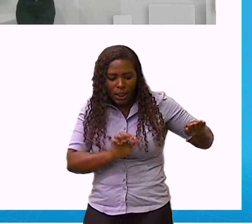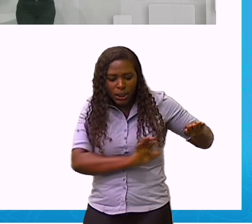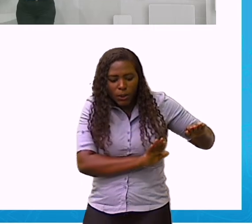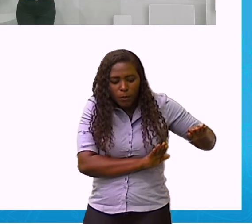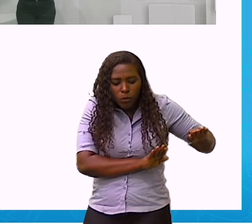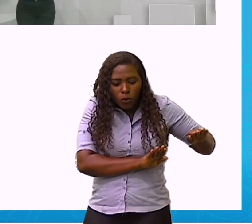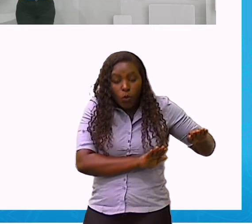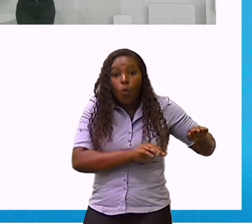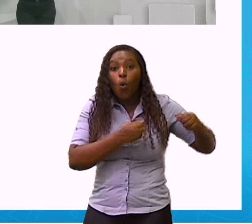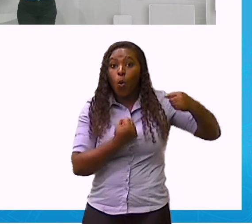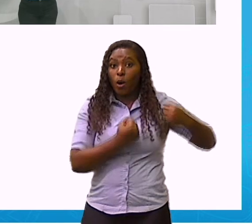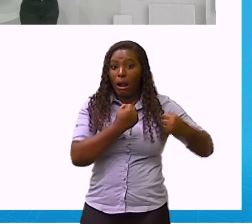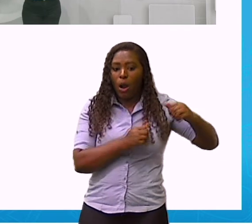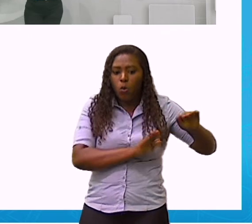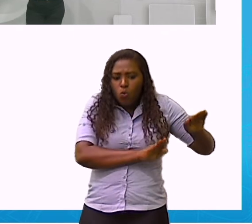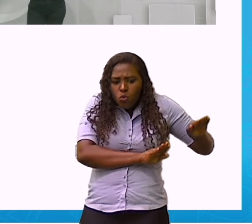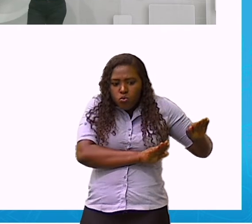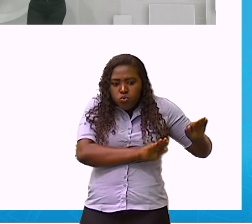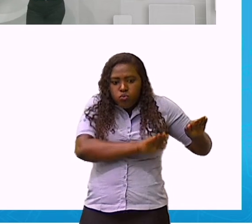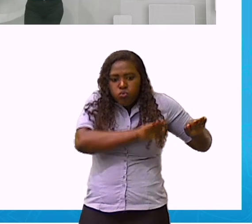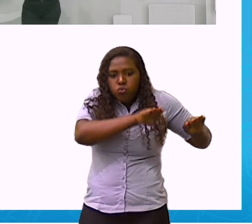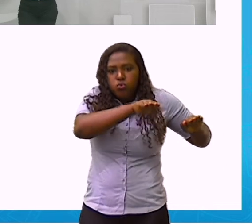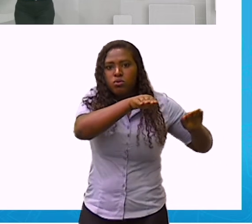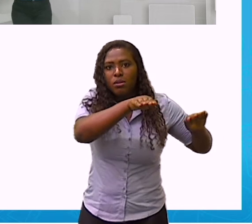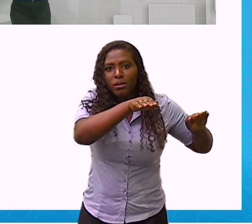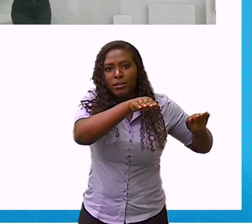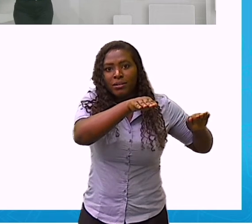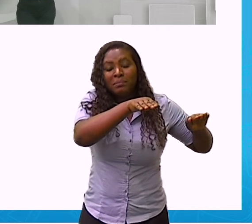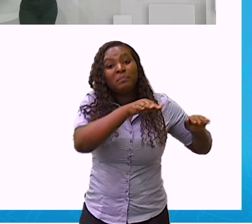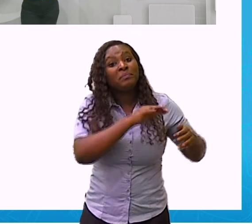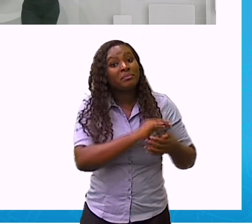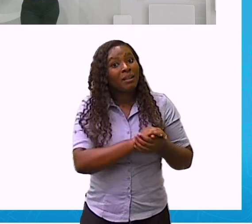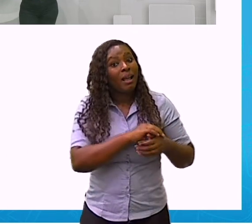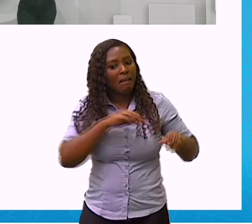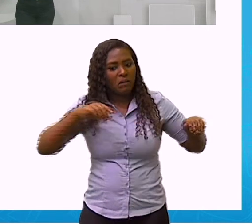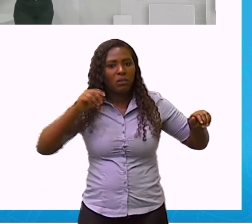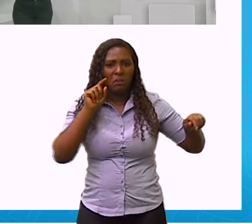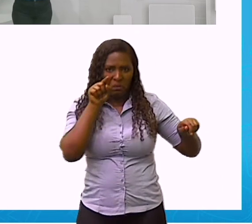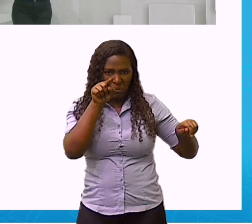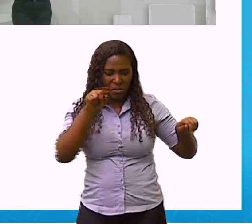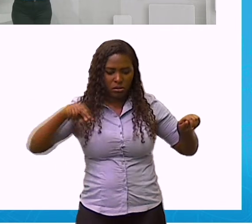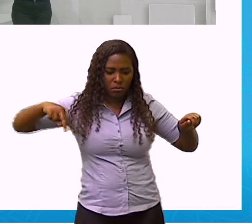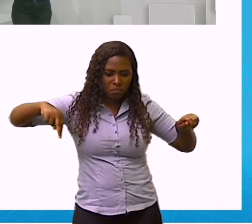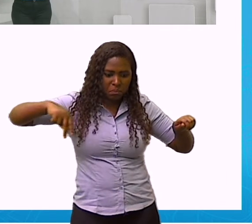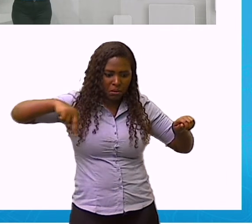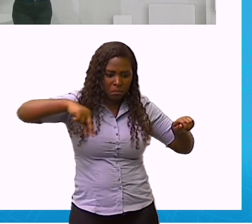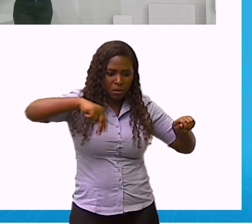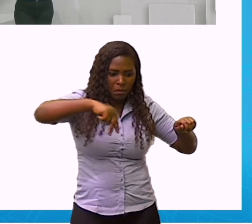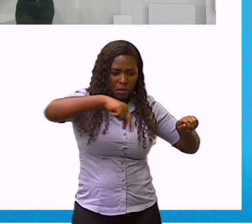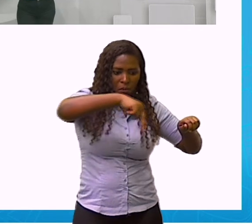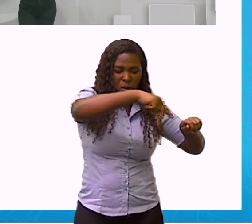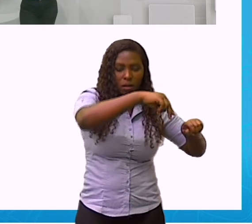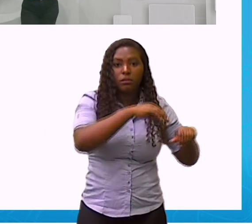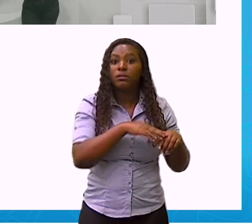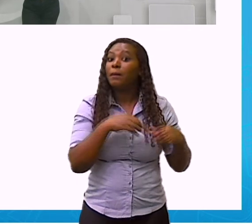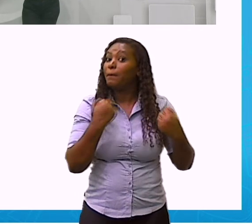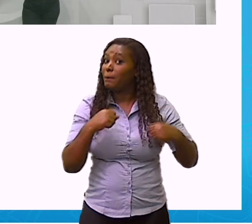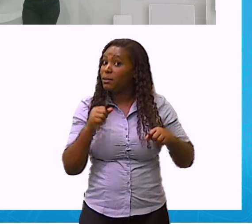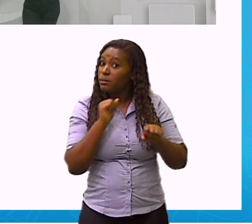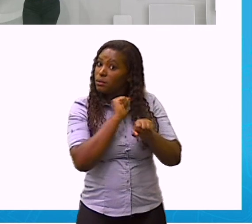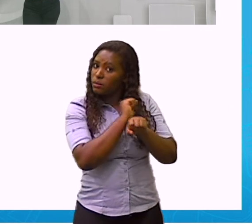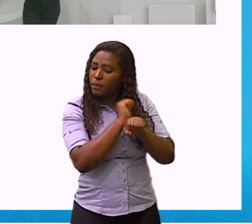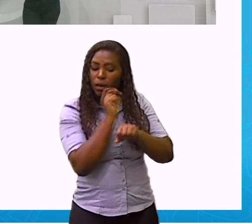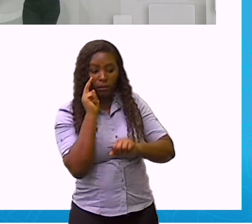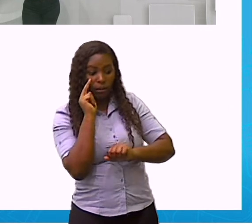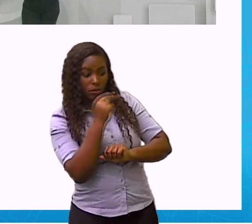Esse portão está aberto? Então vai sair um veículo daí, eu preciso de ficar mais atento, ok? E